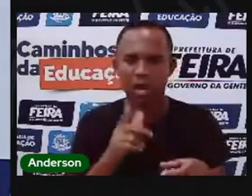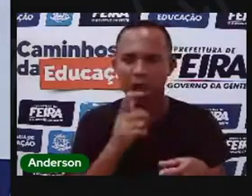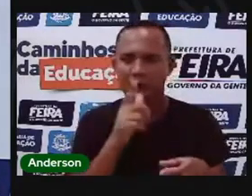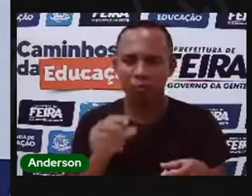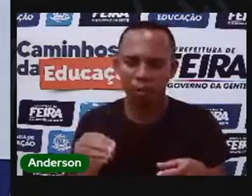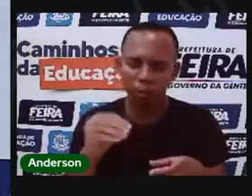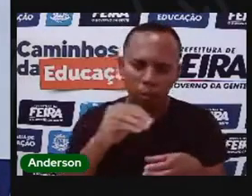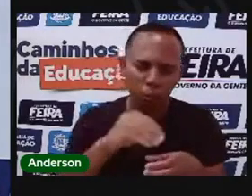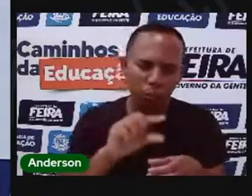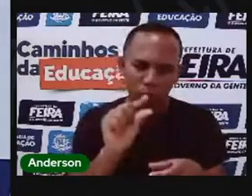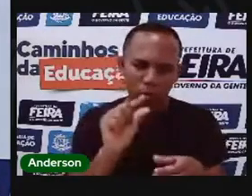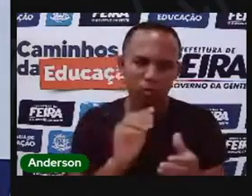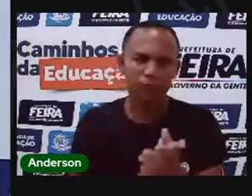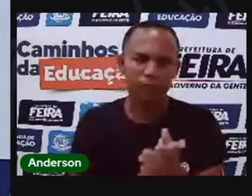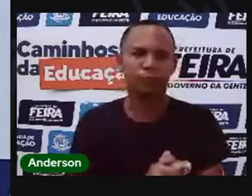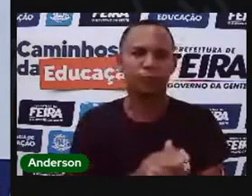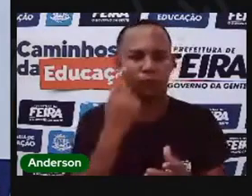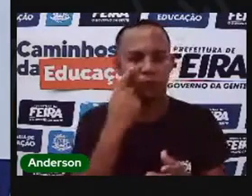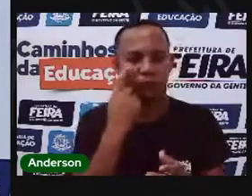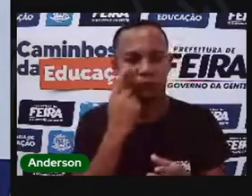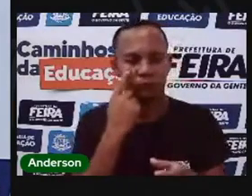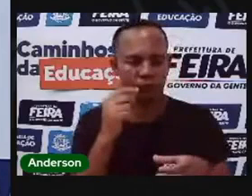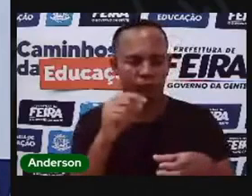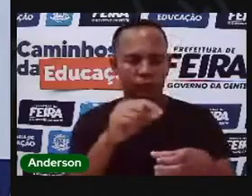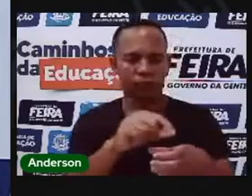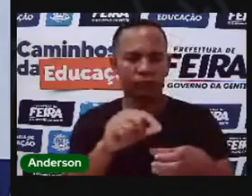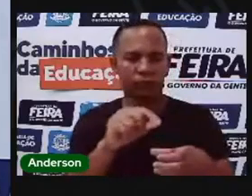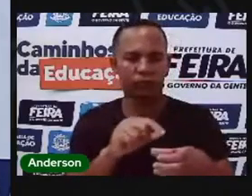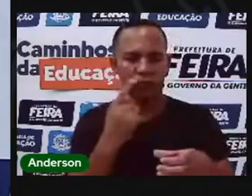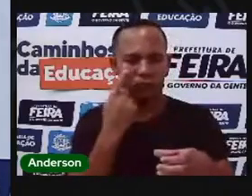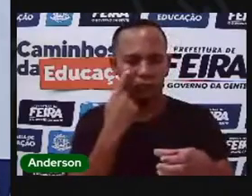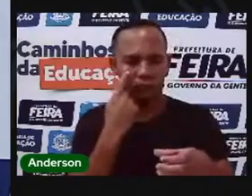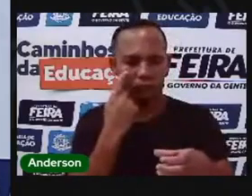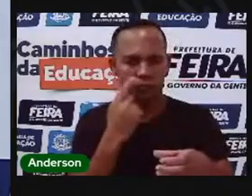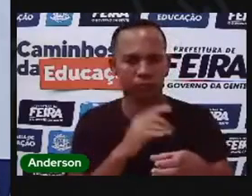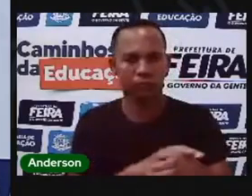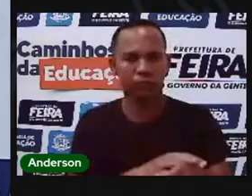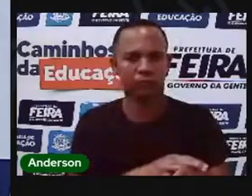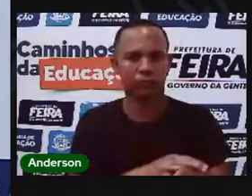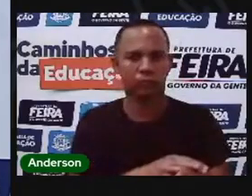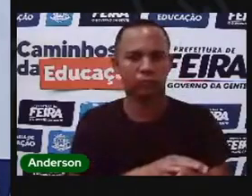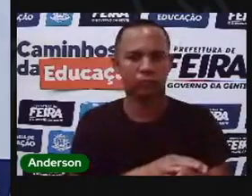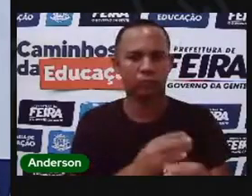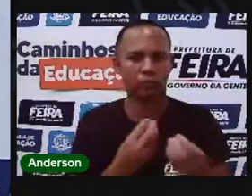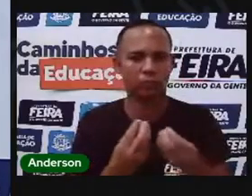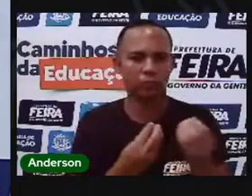pouquinho. No outro potinho, olha aqui. Tá vendo? Ainda tem aqui uns